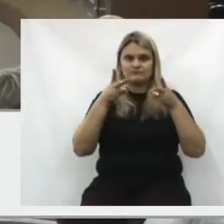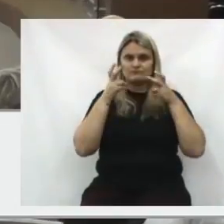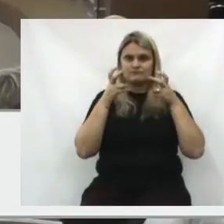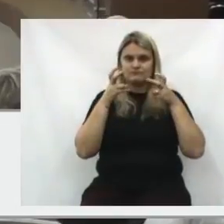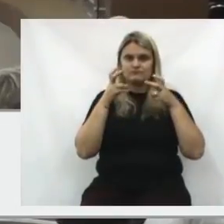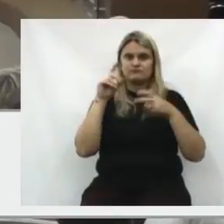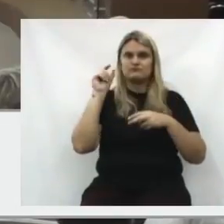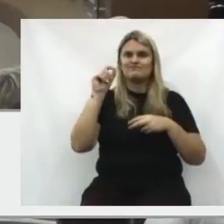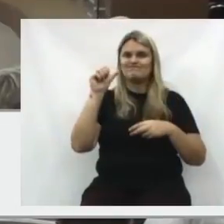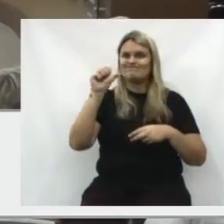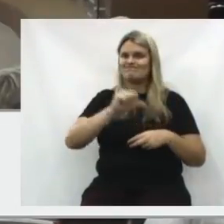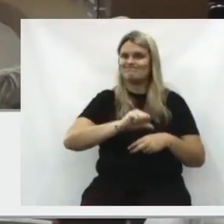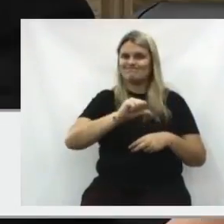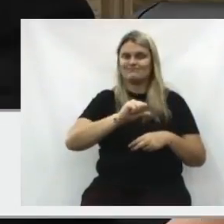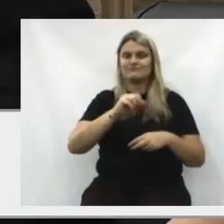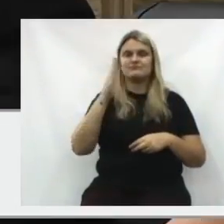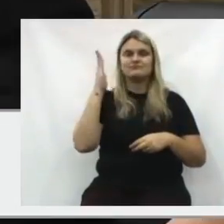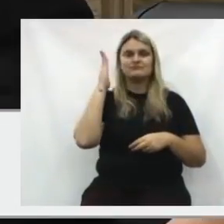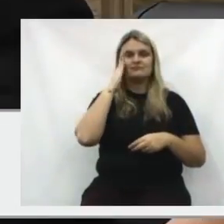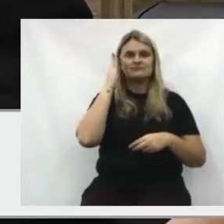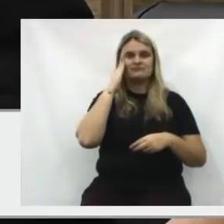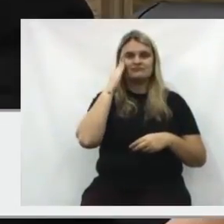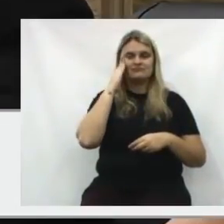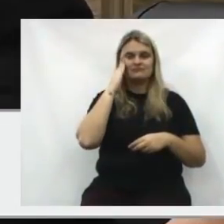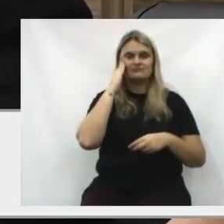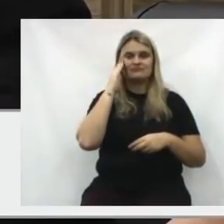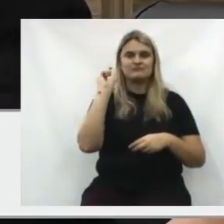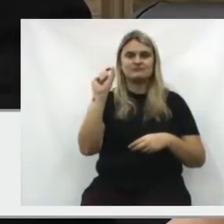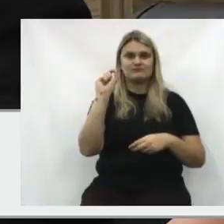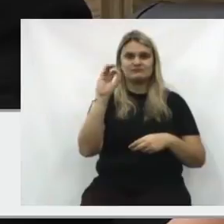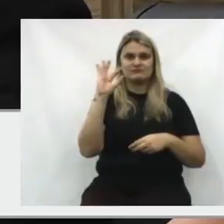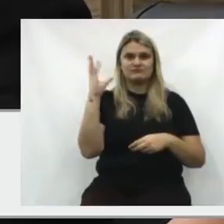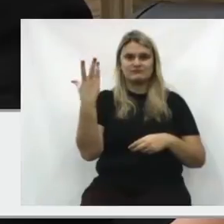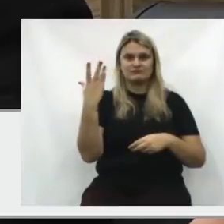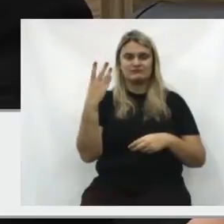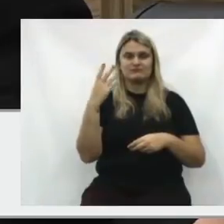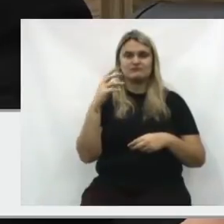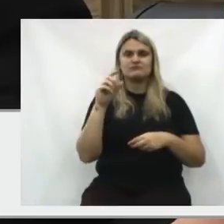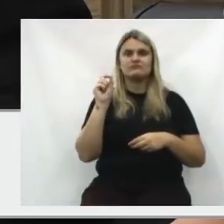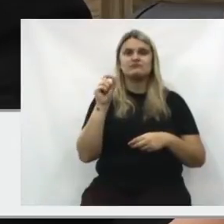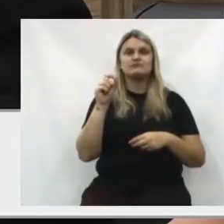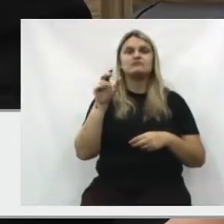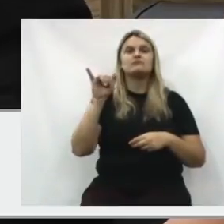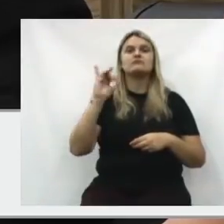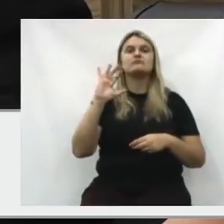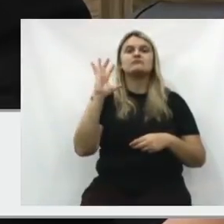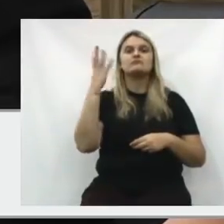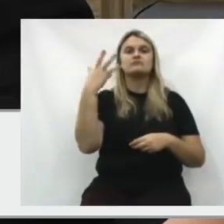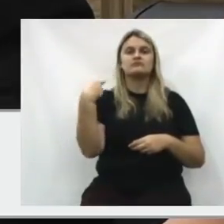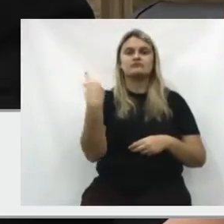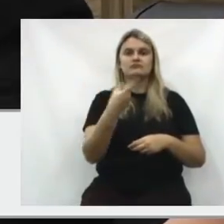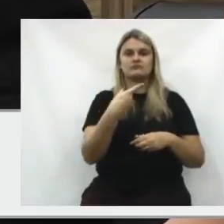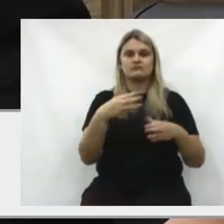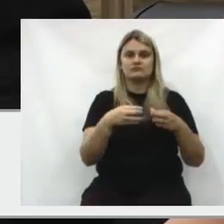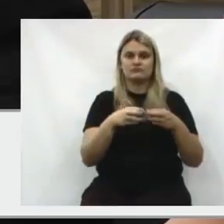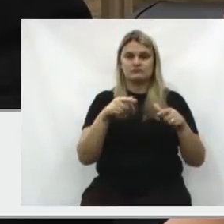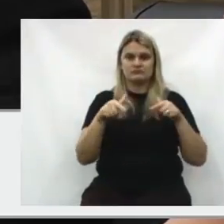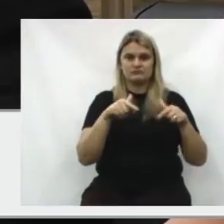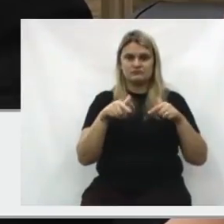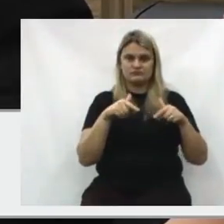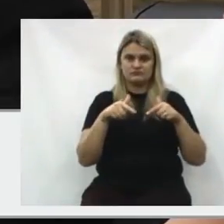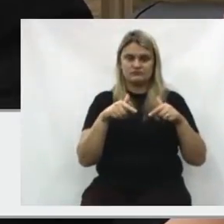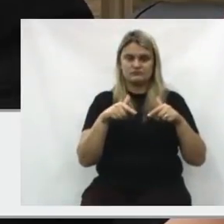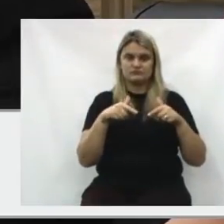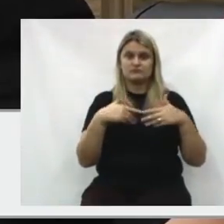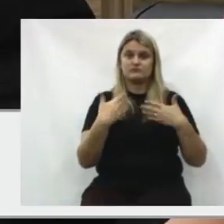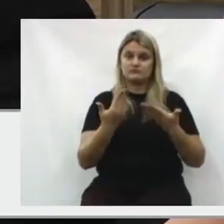uma análise, ou ainda, o que é pior, sabendo das consequências e o que trará para a